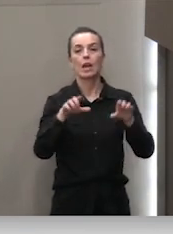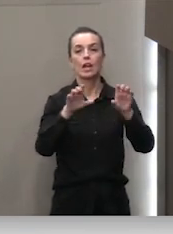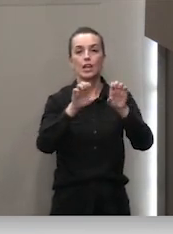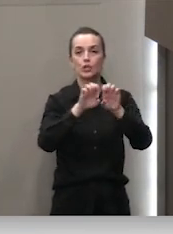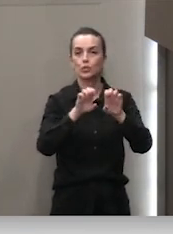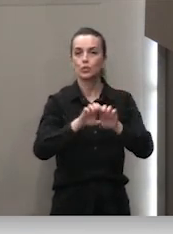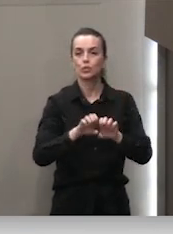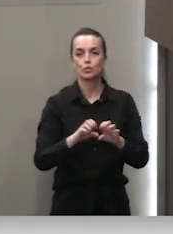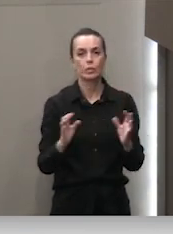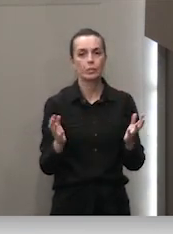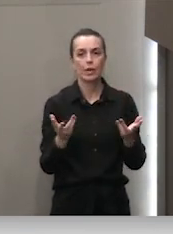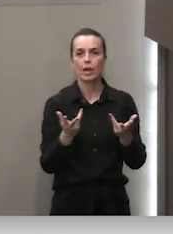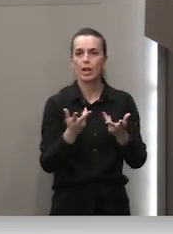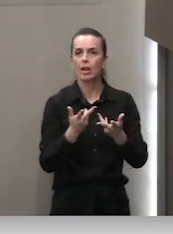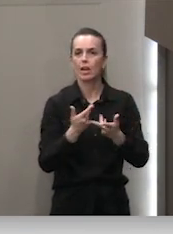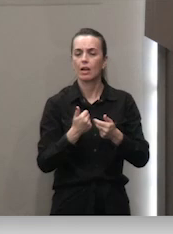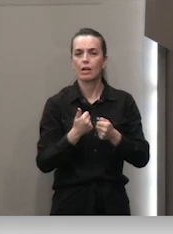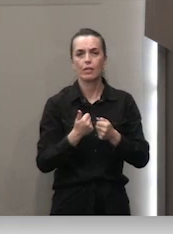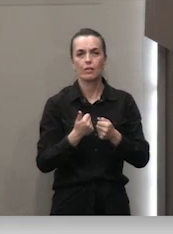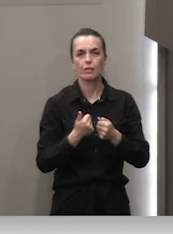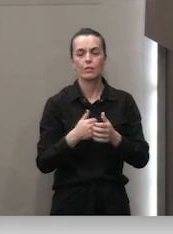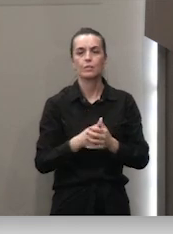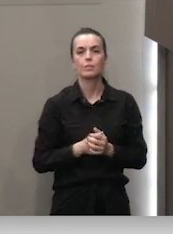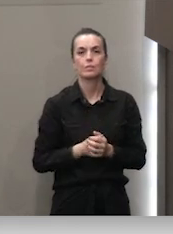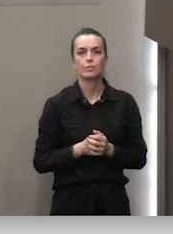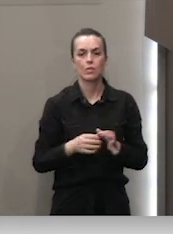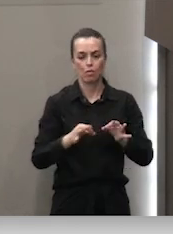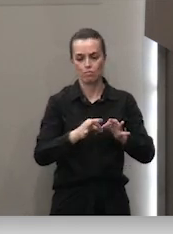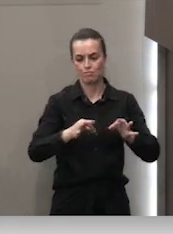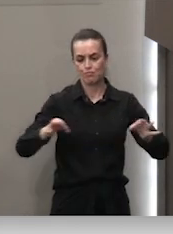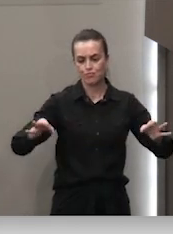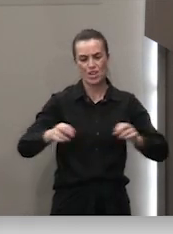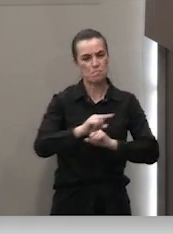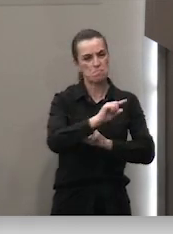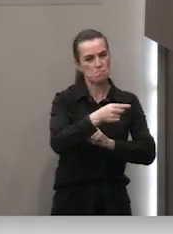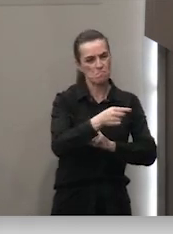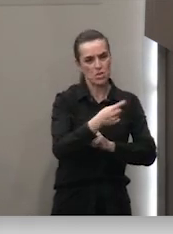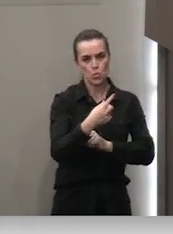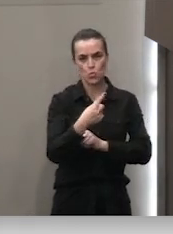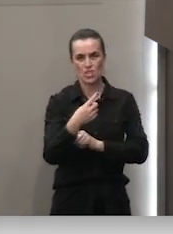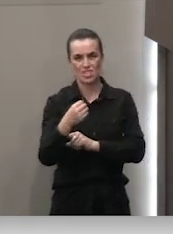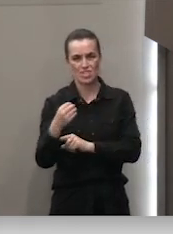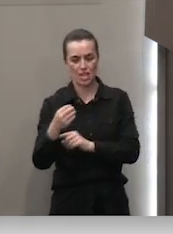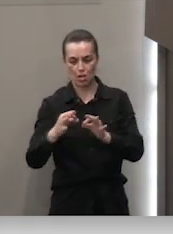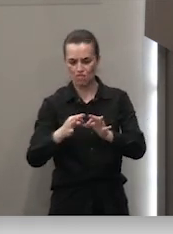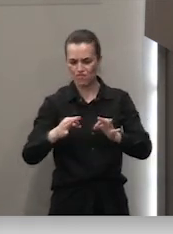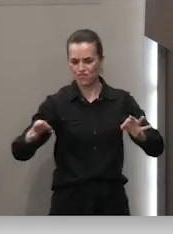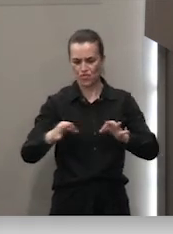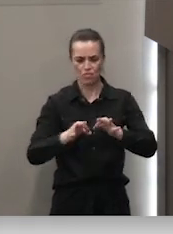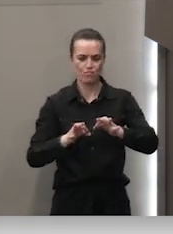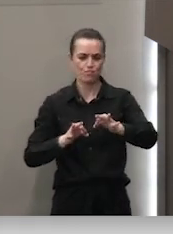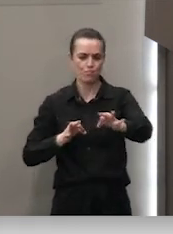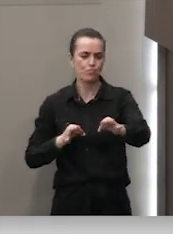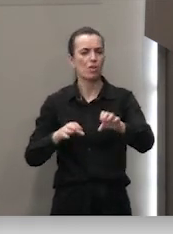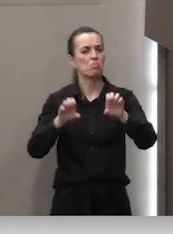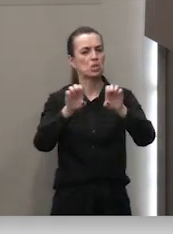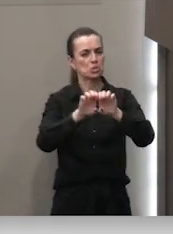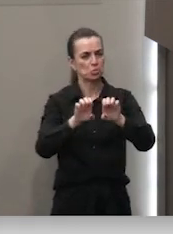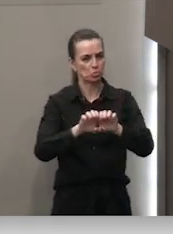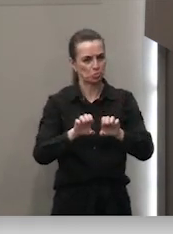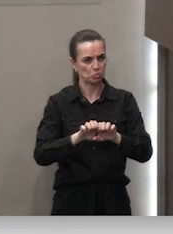tem uma estrutura fantástica de 1.100 metros quadrados, né, com uma estrutura